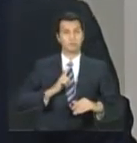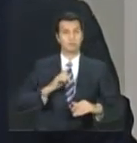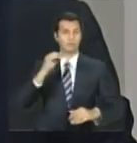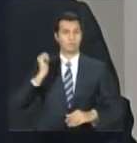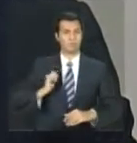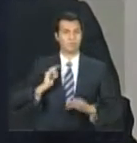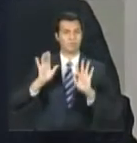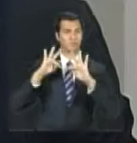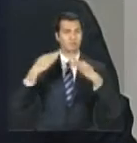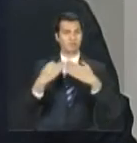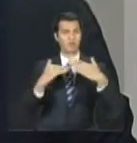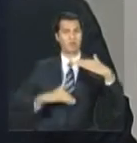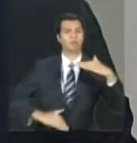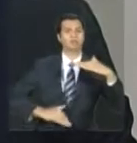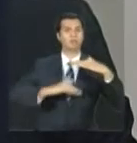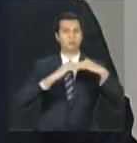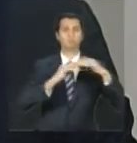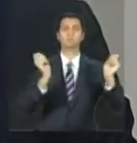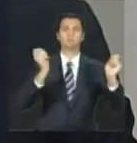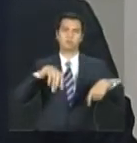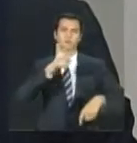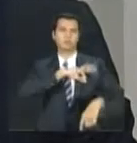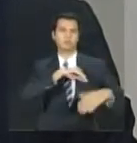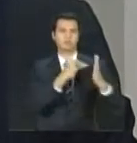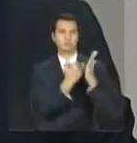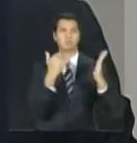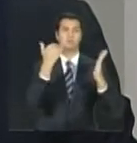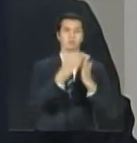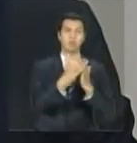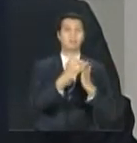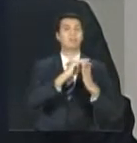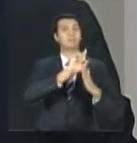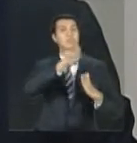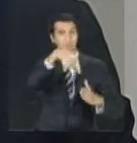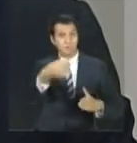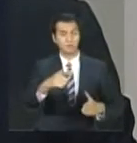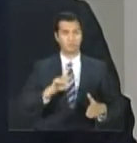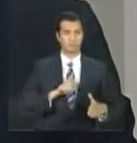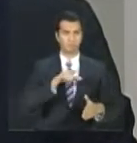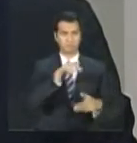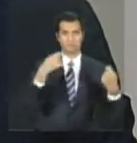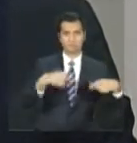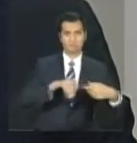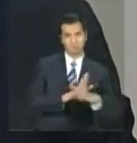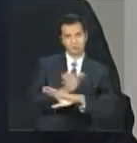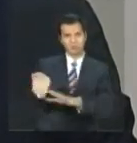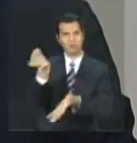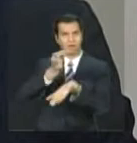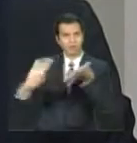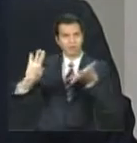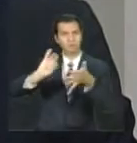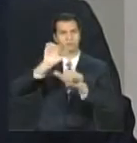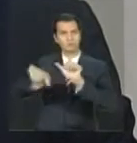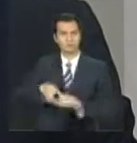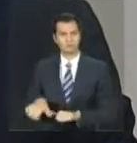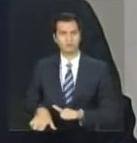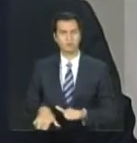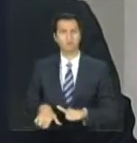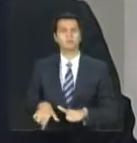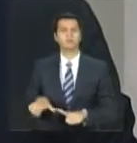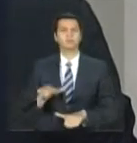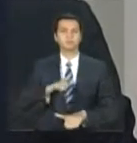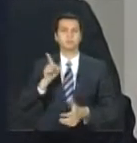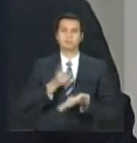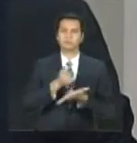do benefício, até no ano que ele foi convocado para fazer a revisão cadastral dele, que encerra nesse prazo